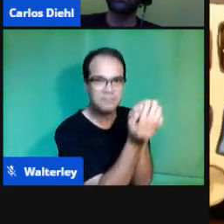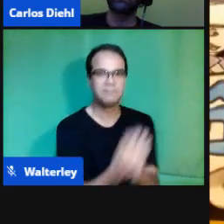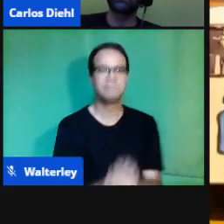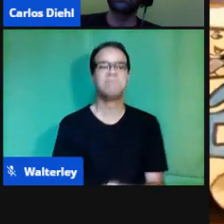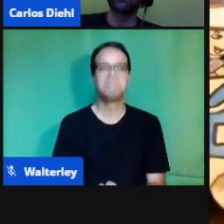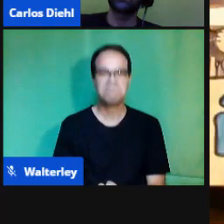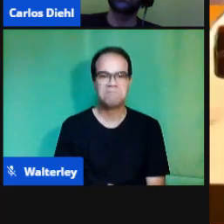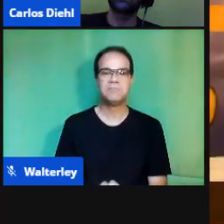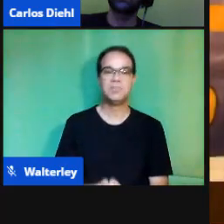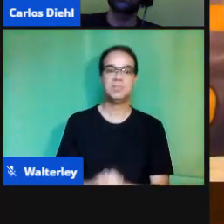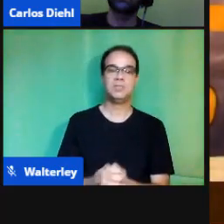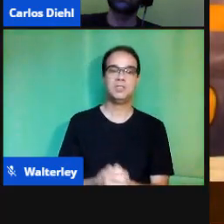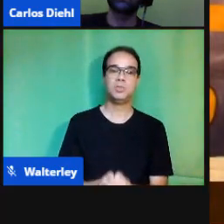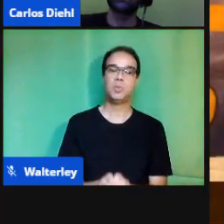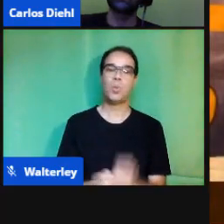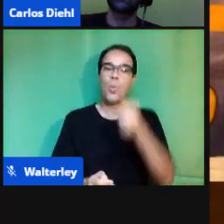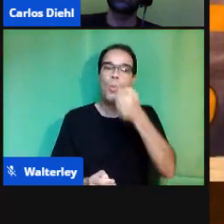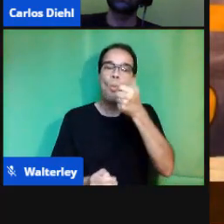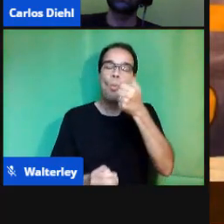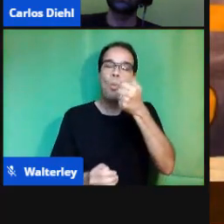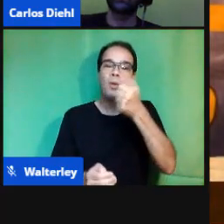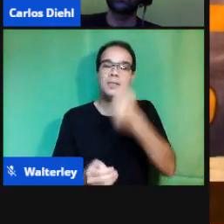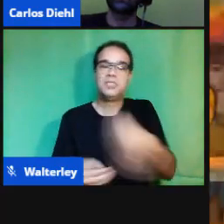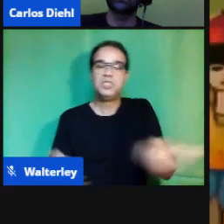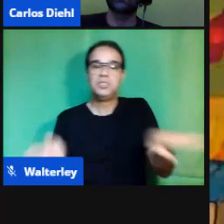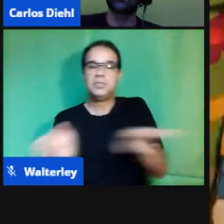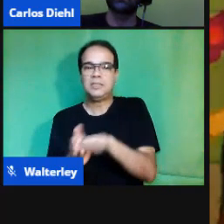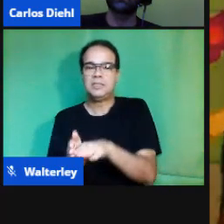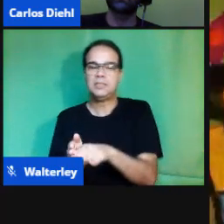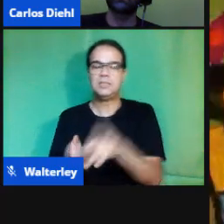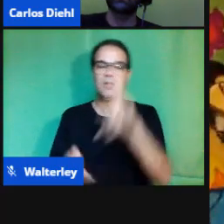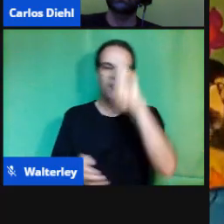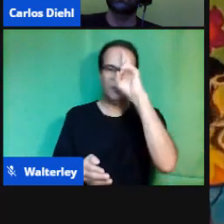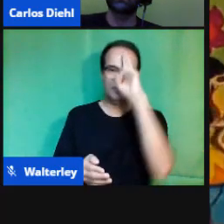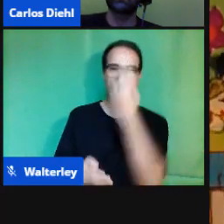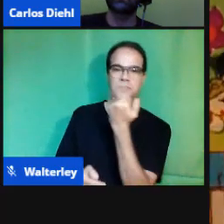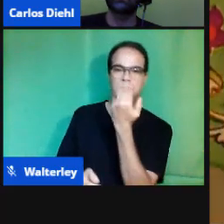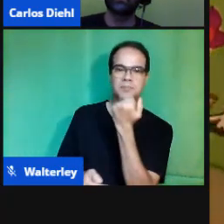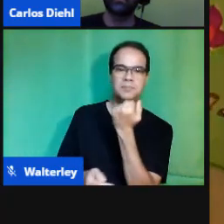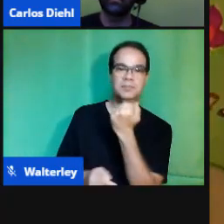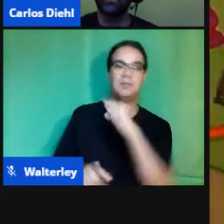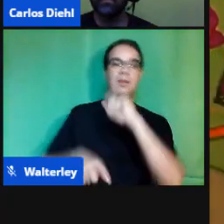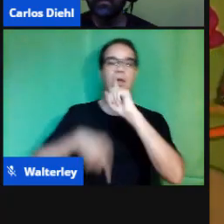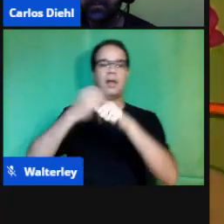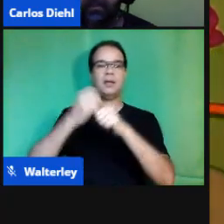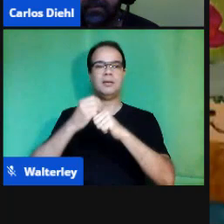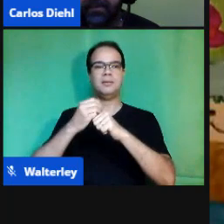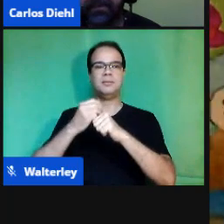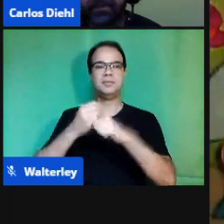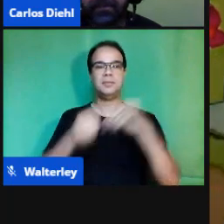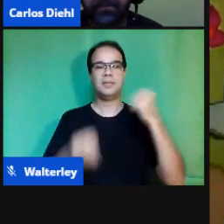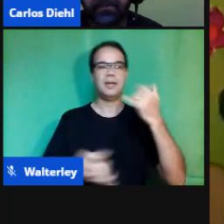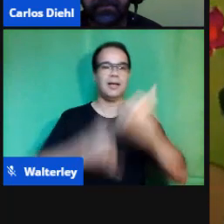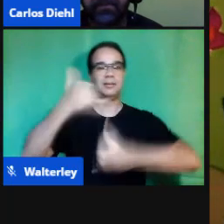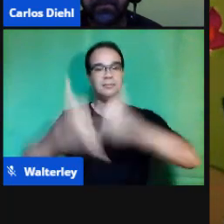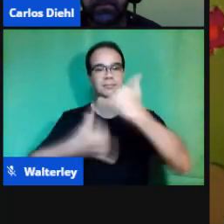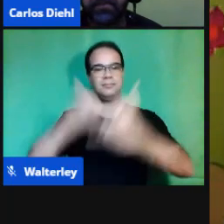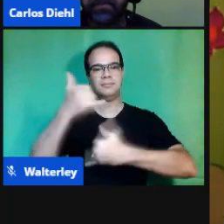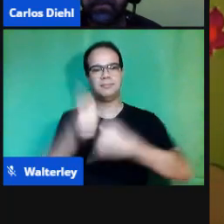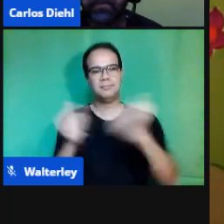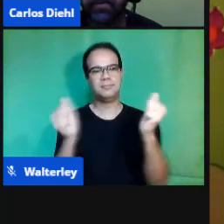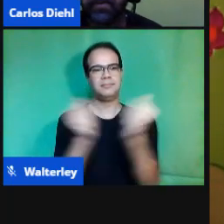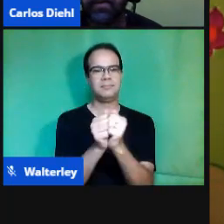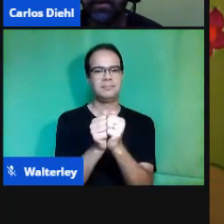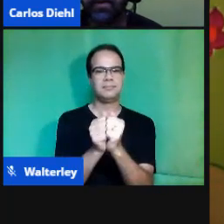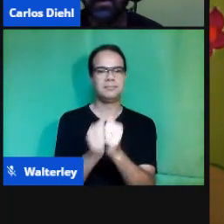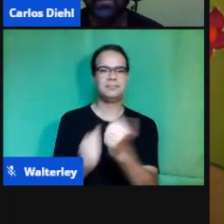Já estou chegando em casa. Nem vejo a hora de almoçar. Eu saí logo para brincar com meus amigos e minhas amigas, na praça